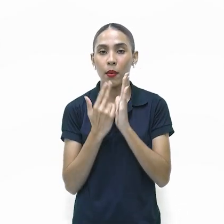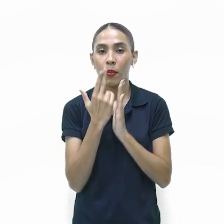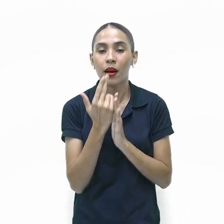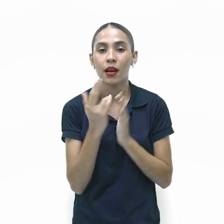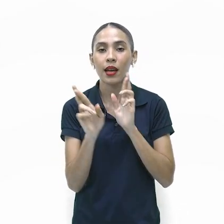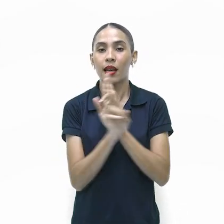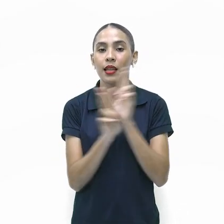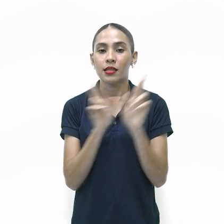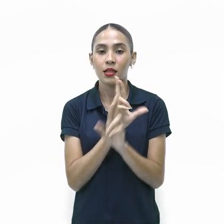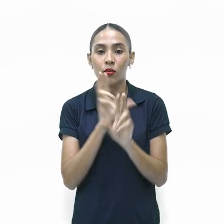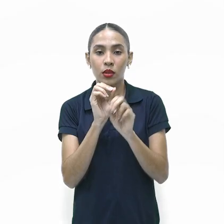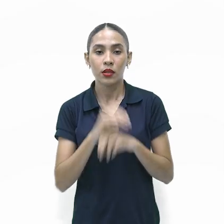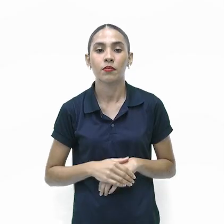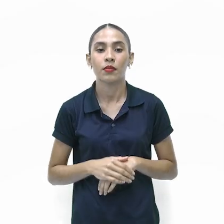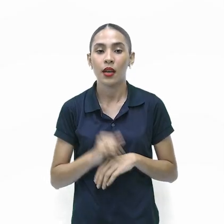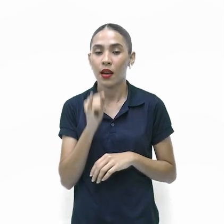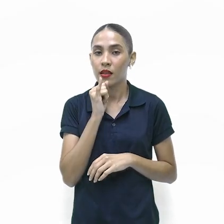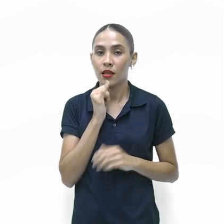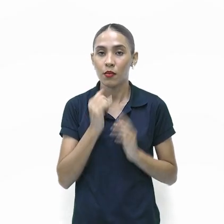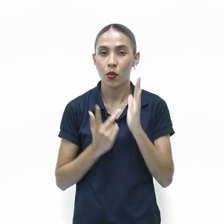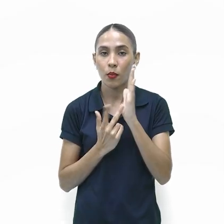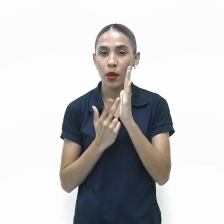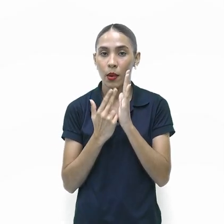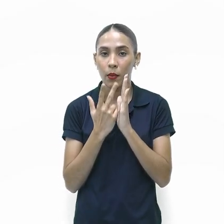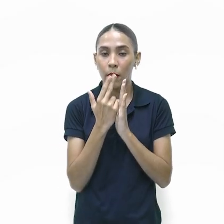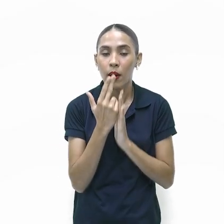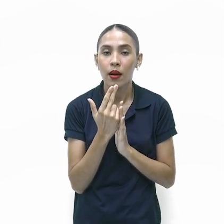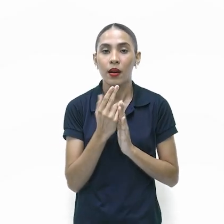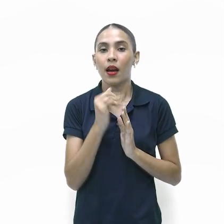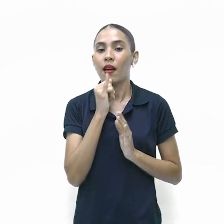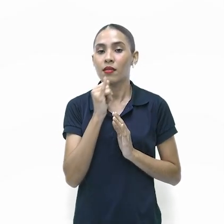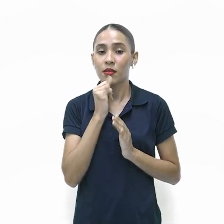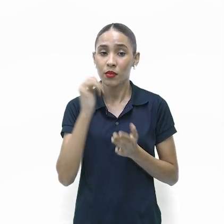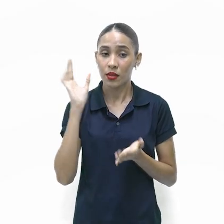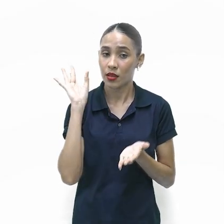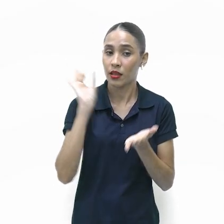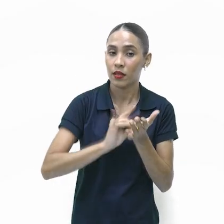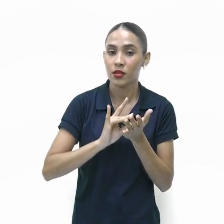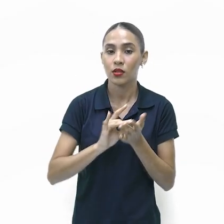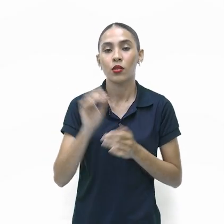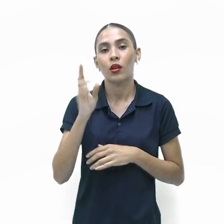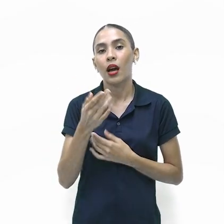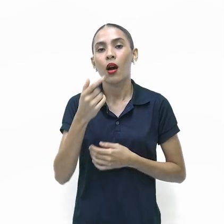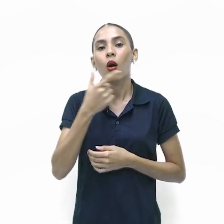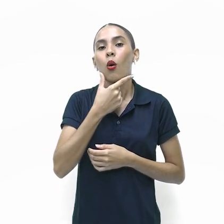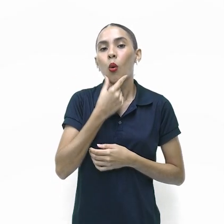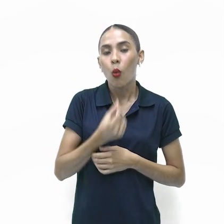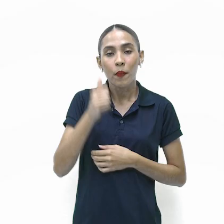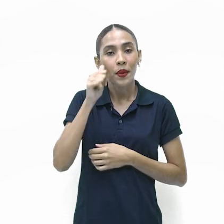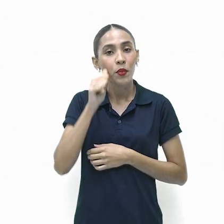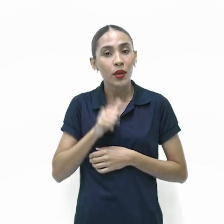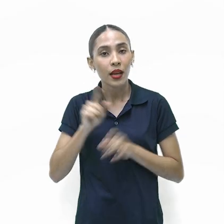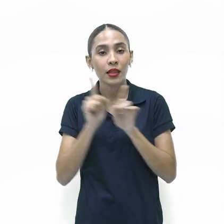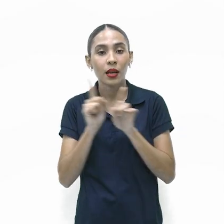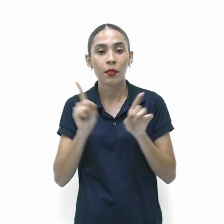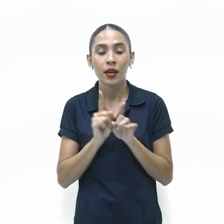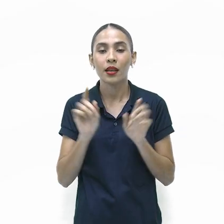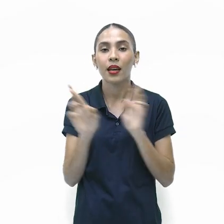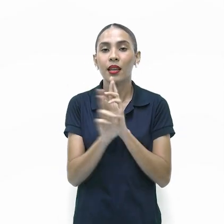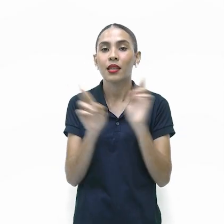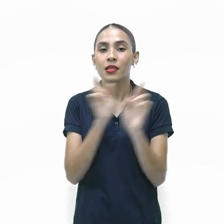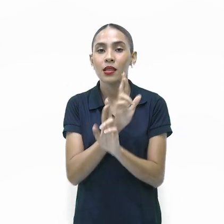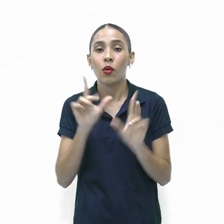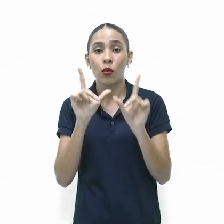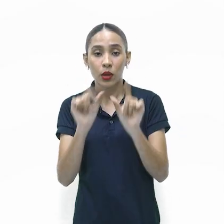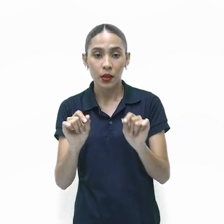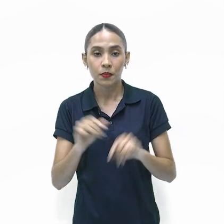com o método cirúrgico, que é considerado definitivo para homens e mulheres, que está relacionado